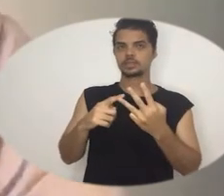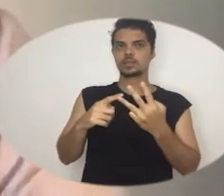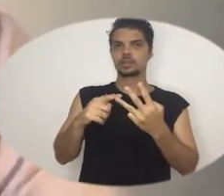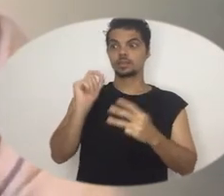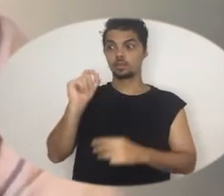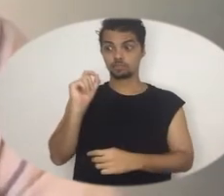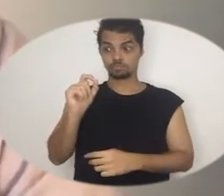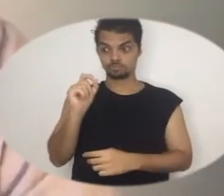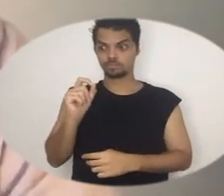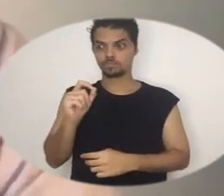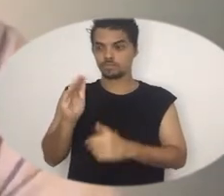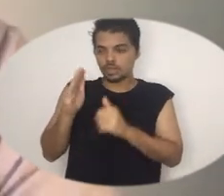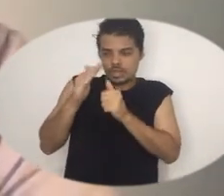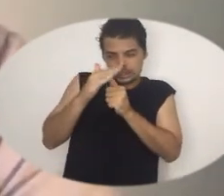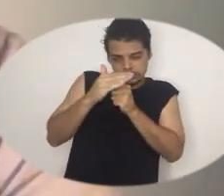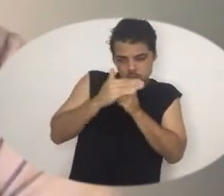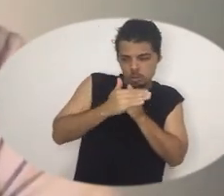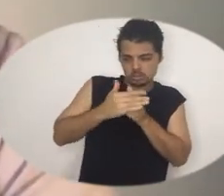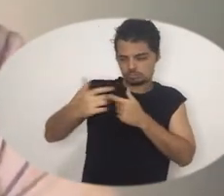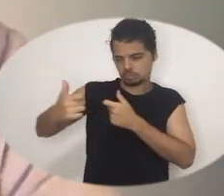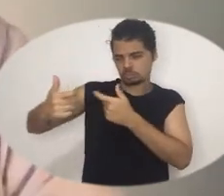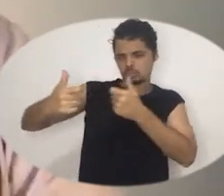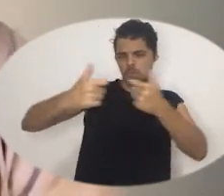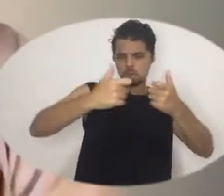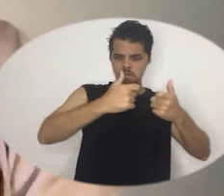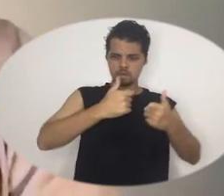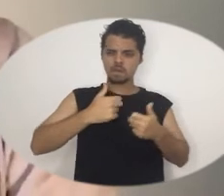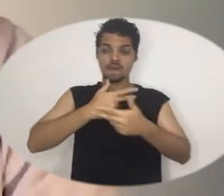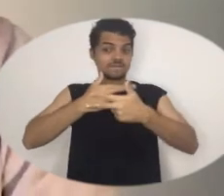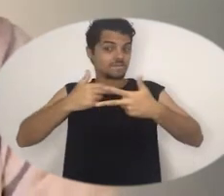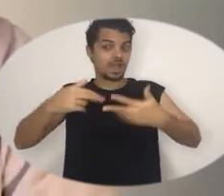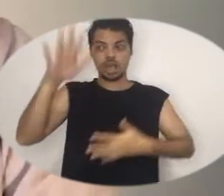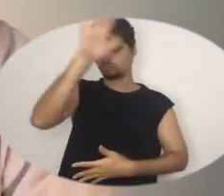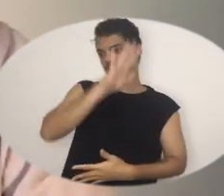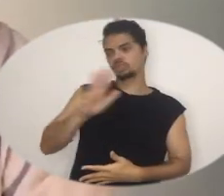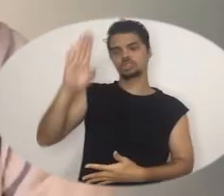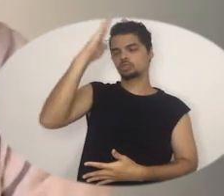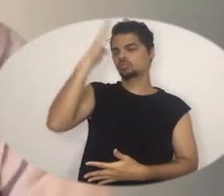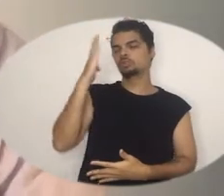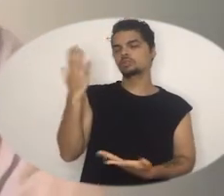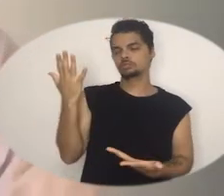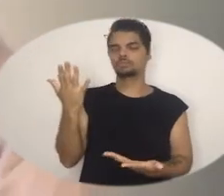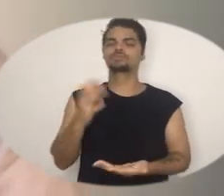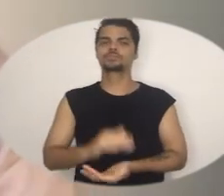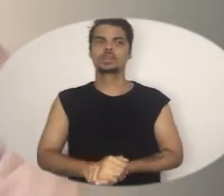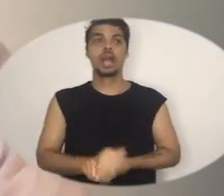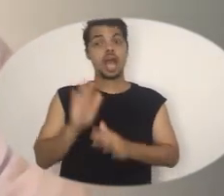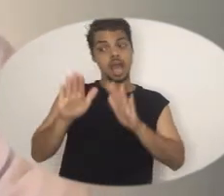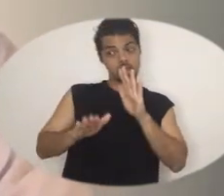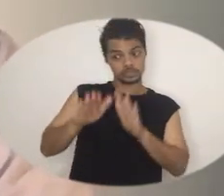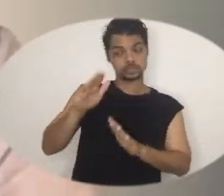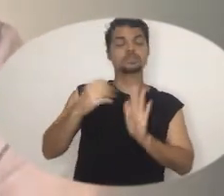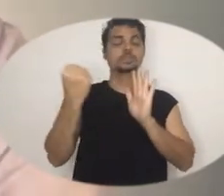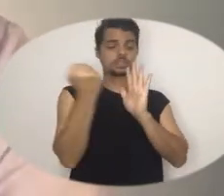existência de guerras de independência no Brasil na verdade elas são citadas mas sempre na lógica